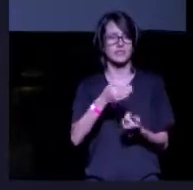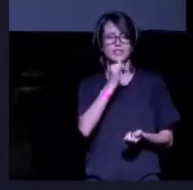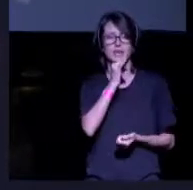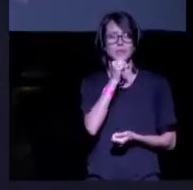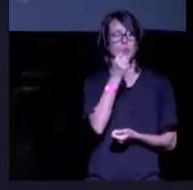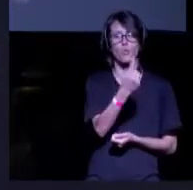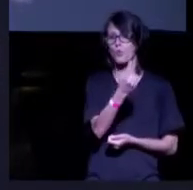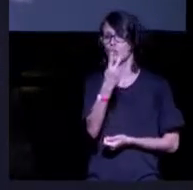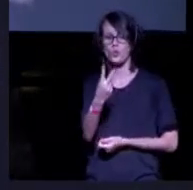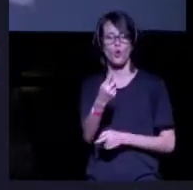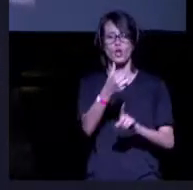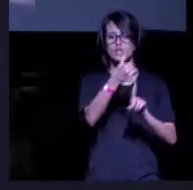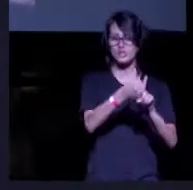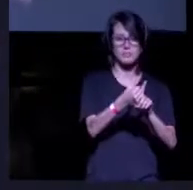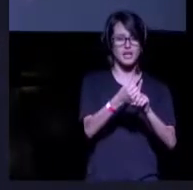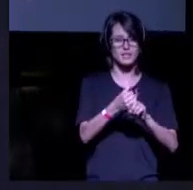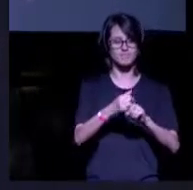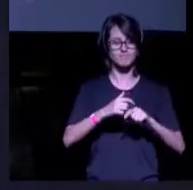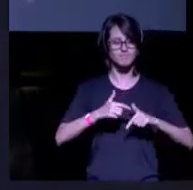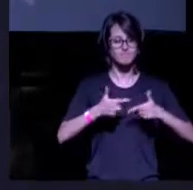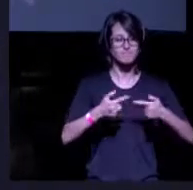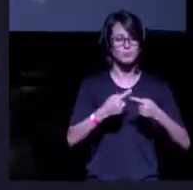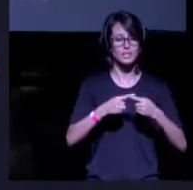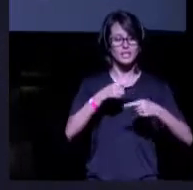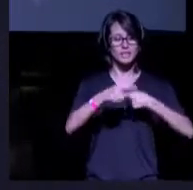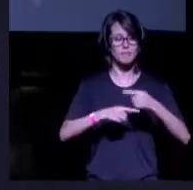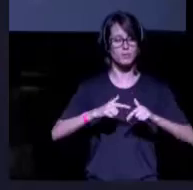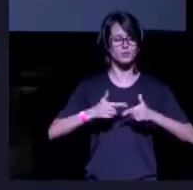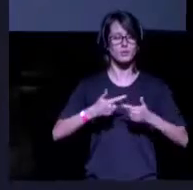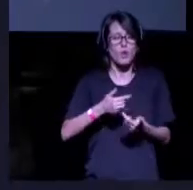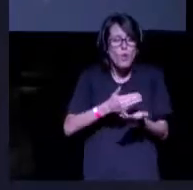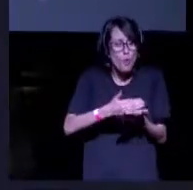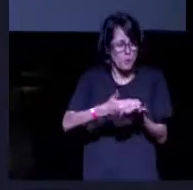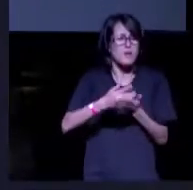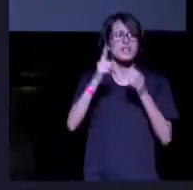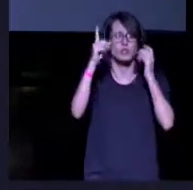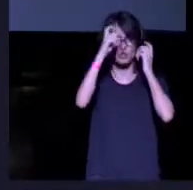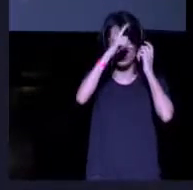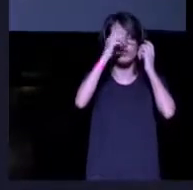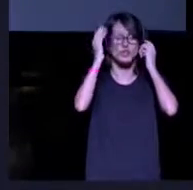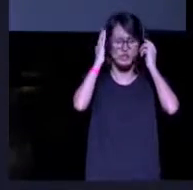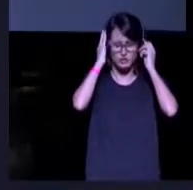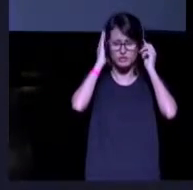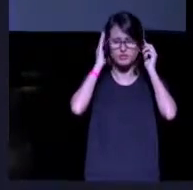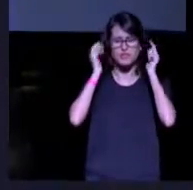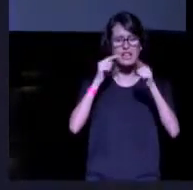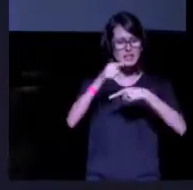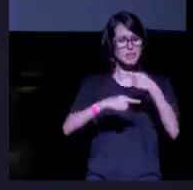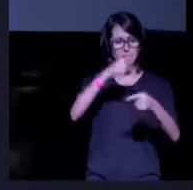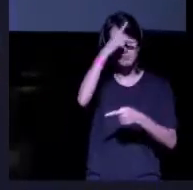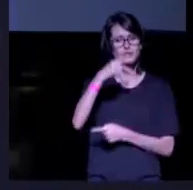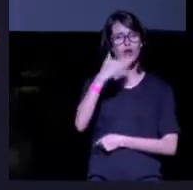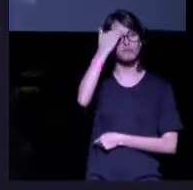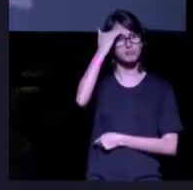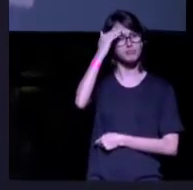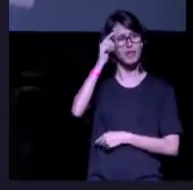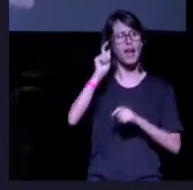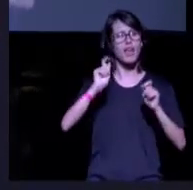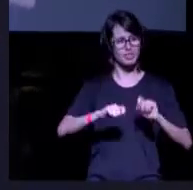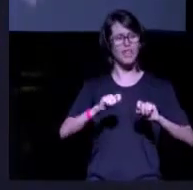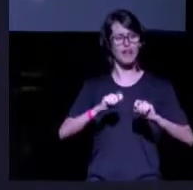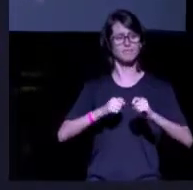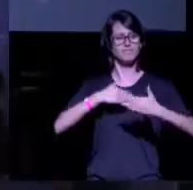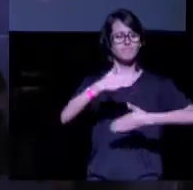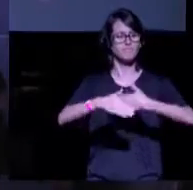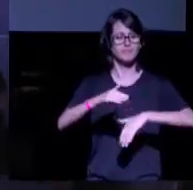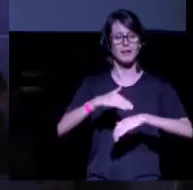mágica os primeiros meses é que são os mais difíceis depois que você consegue mais adeptos mais pessoas interessantes aí a